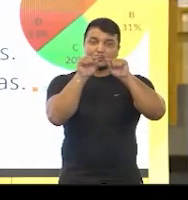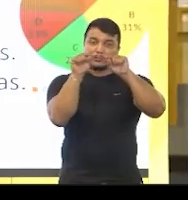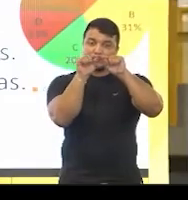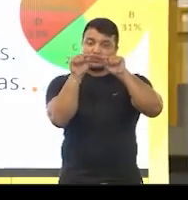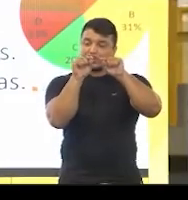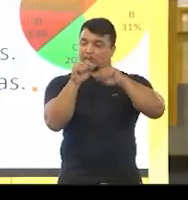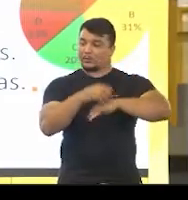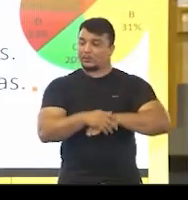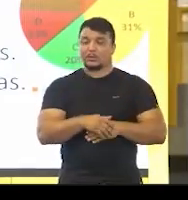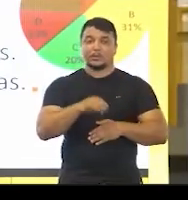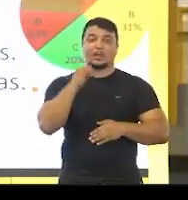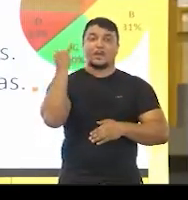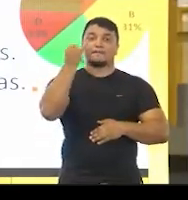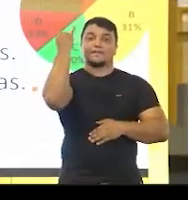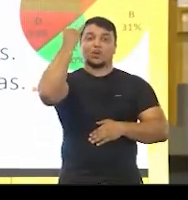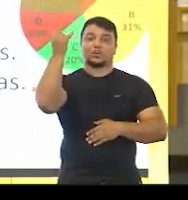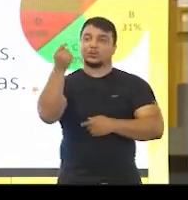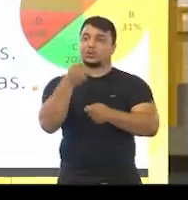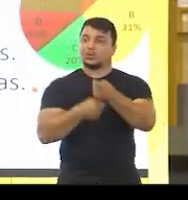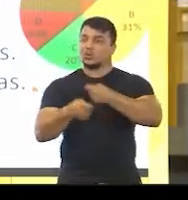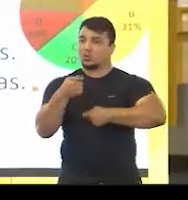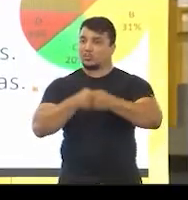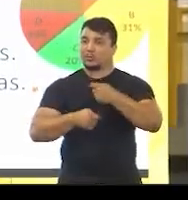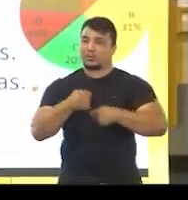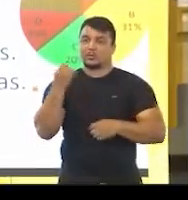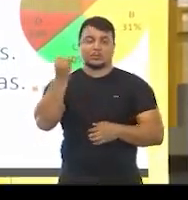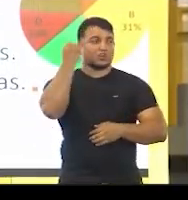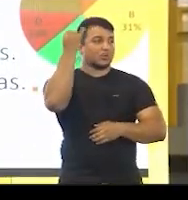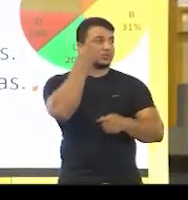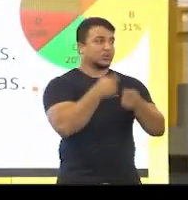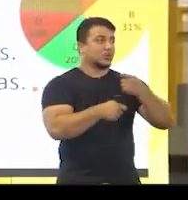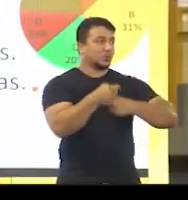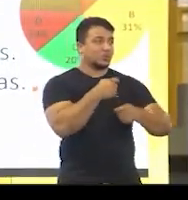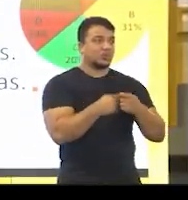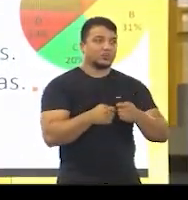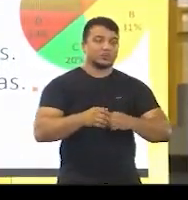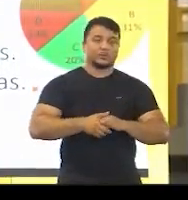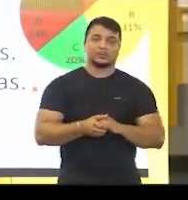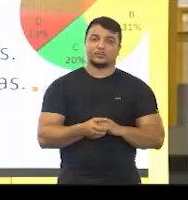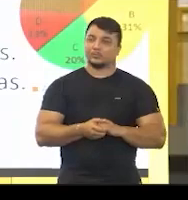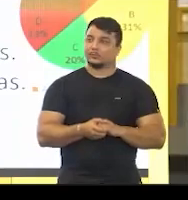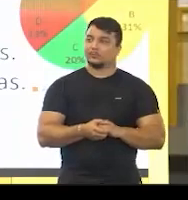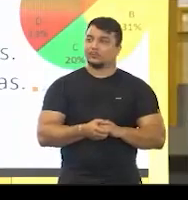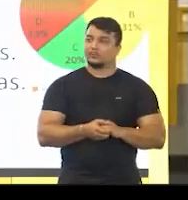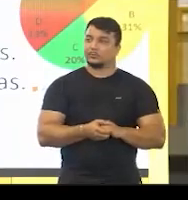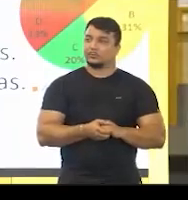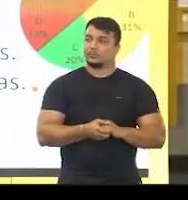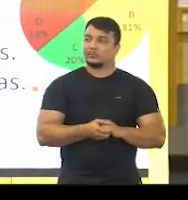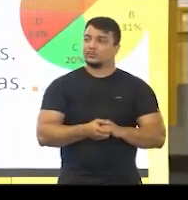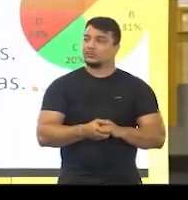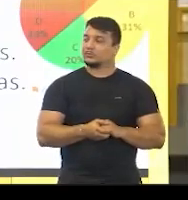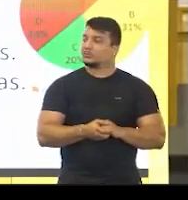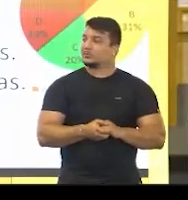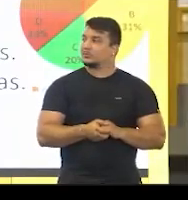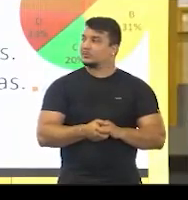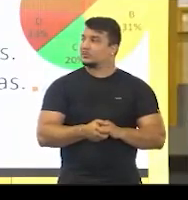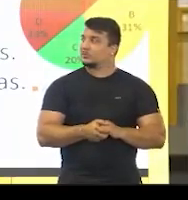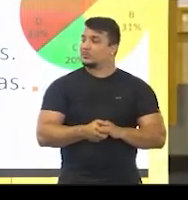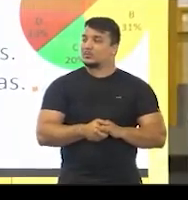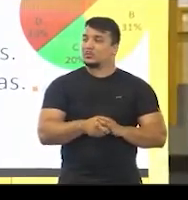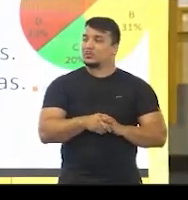Tracinho. Importância econômica. Importância econômica.